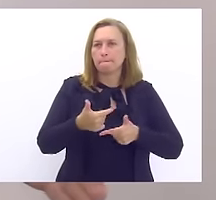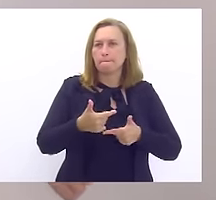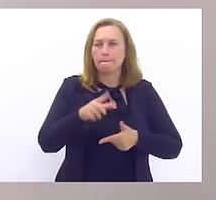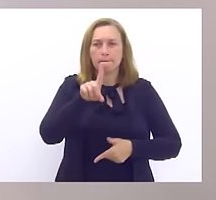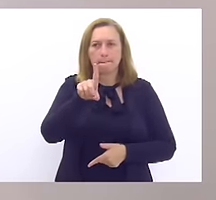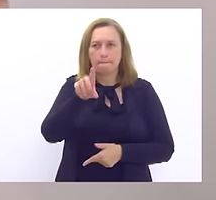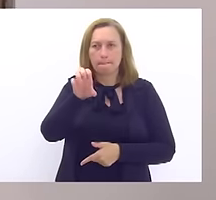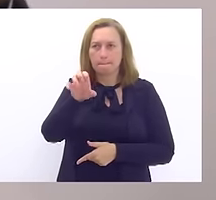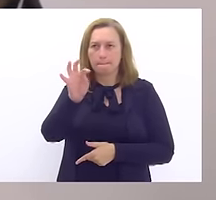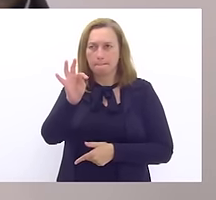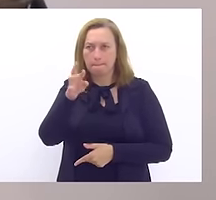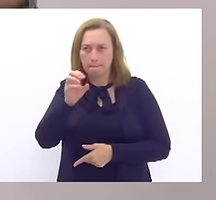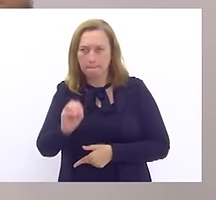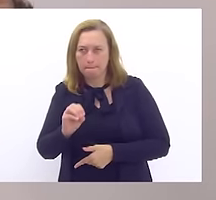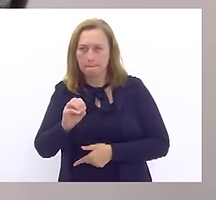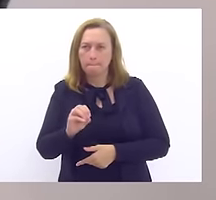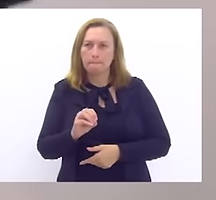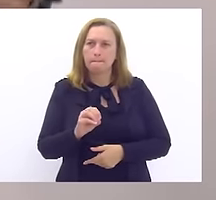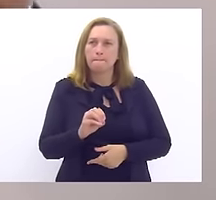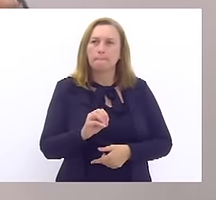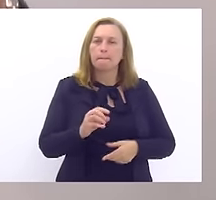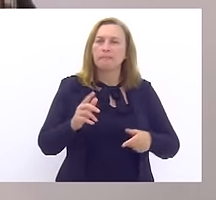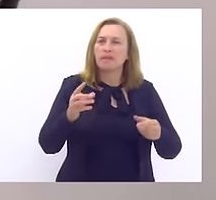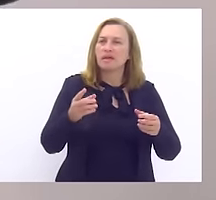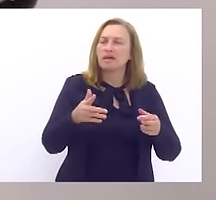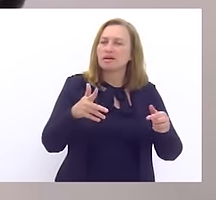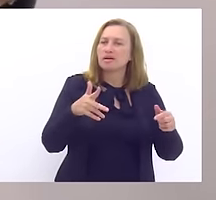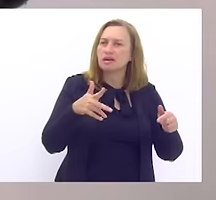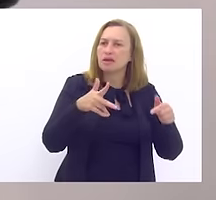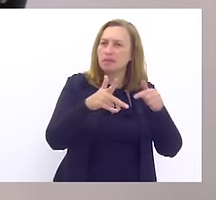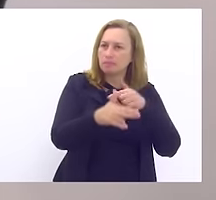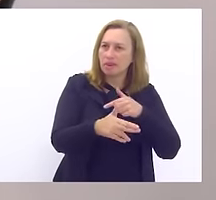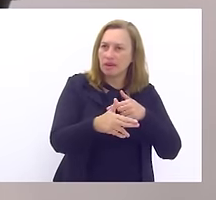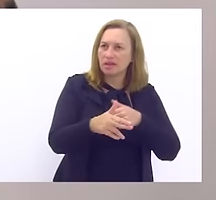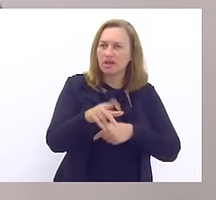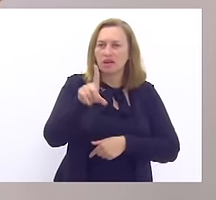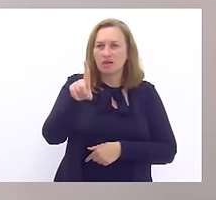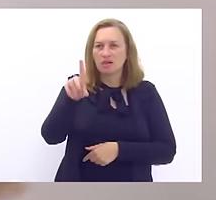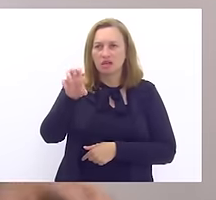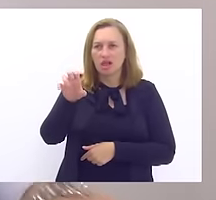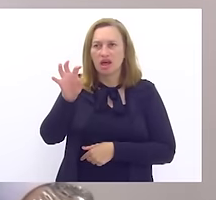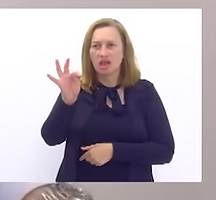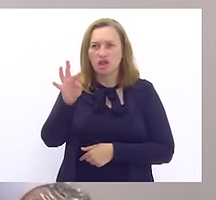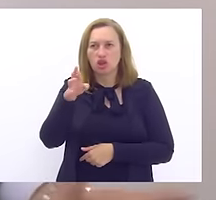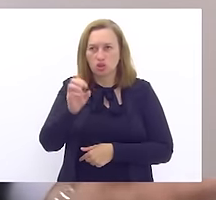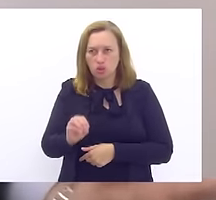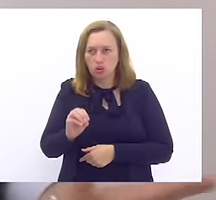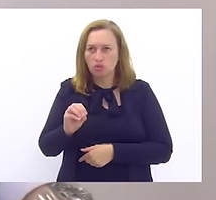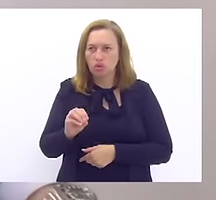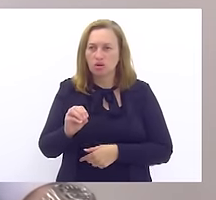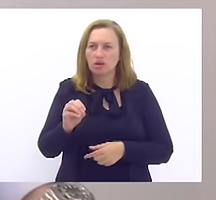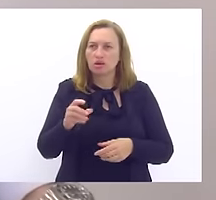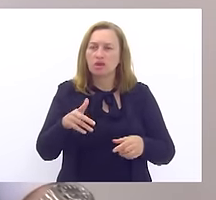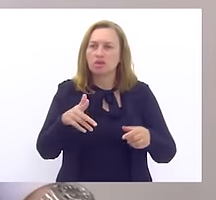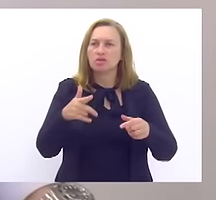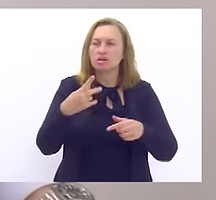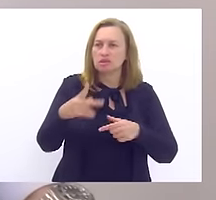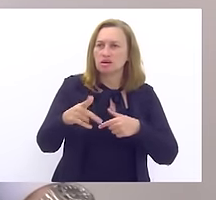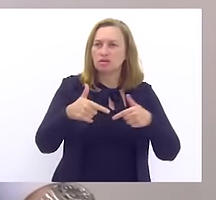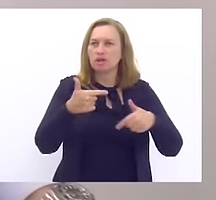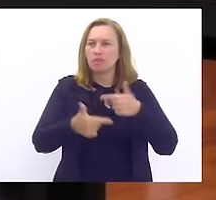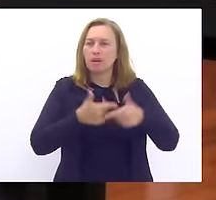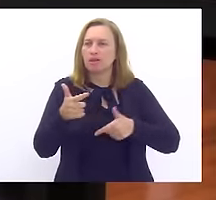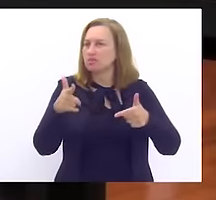posso concluir só última VGP pela sua congregação atrapalha que o Detro execute a sua ação para isso que eu queria chegar Deputado a gente não